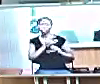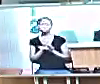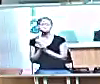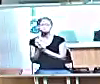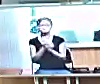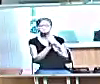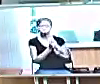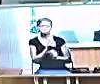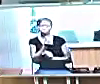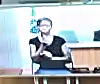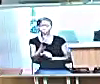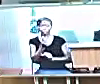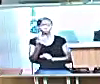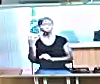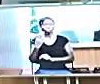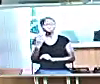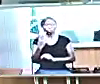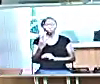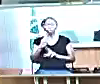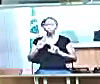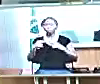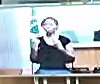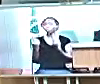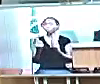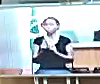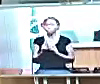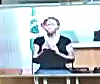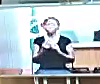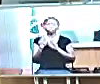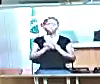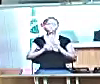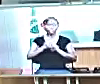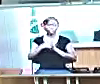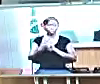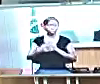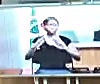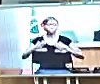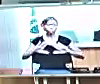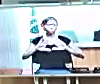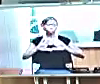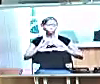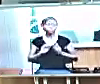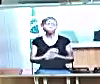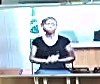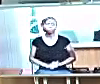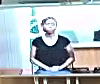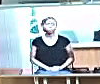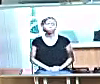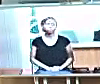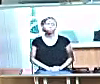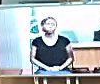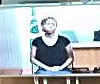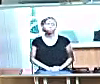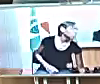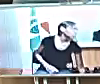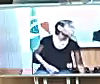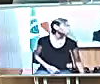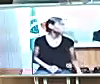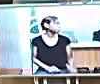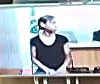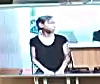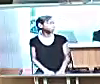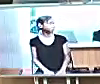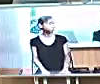da 4ª sessão legislativa ordinária da 18ª legislatura suspenso trabalhos do tempo indeterminado